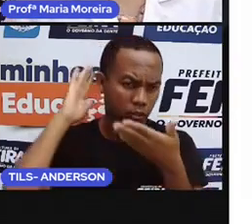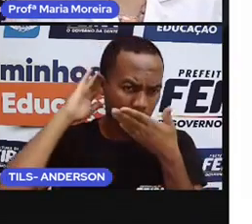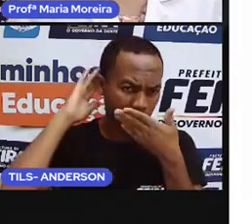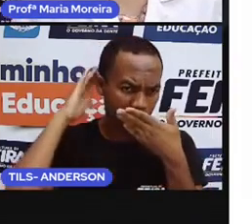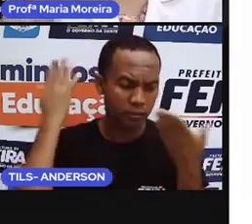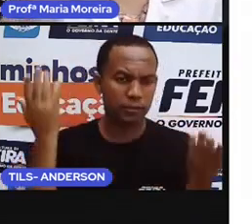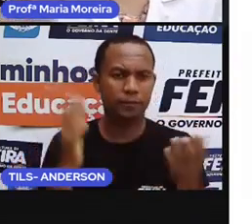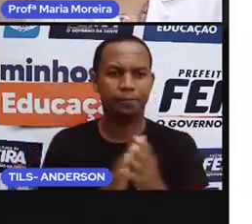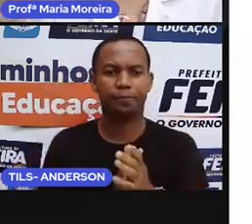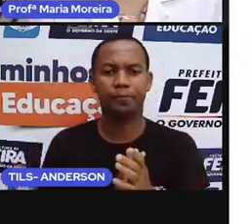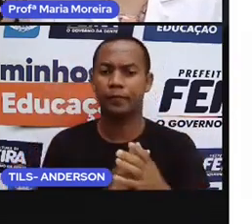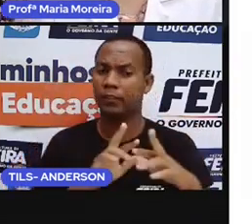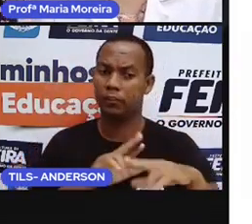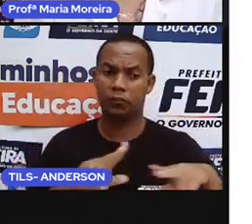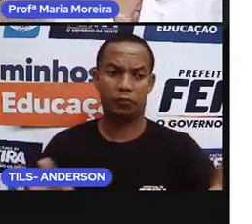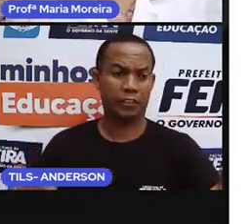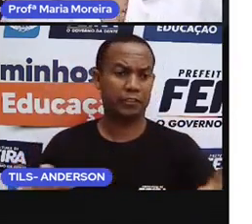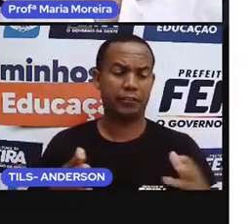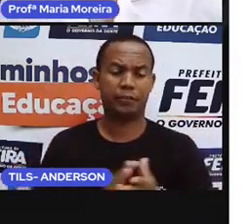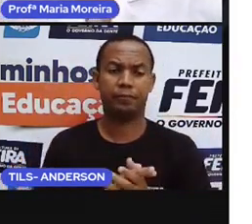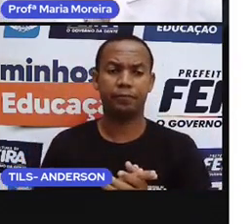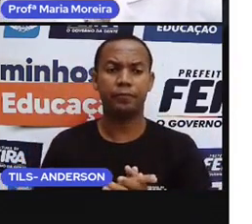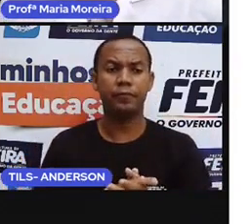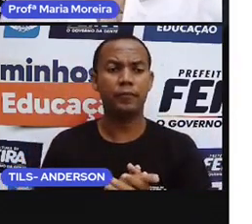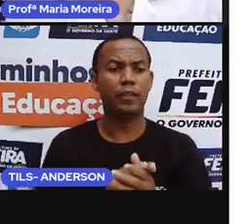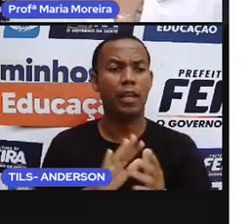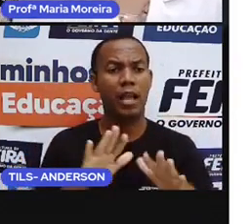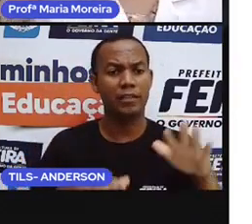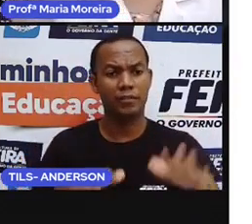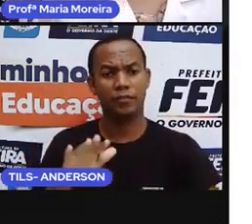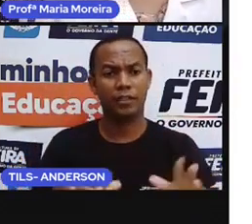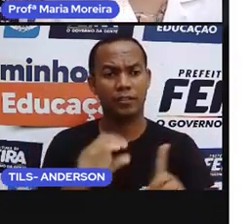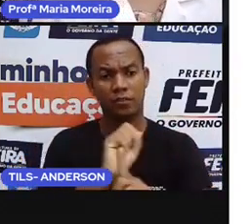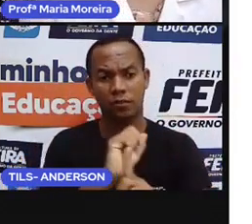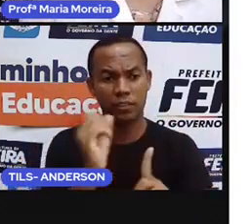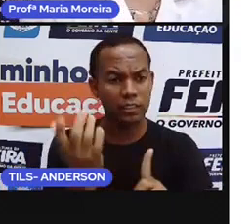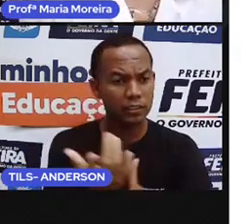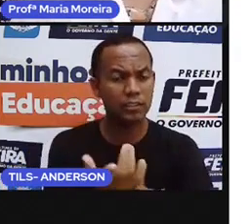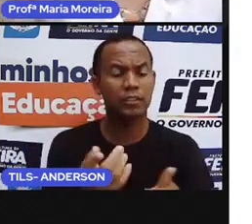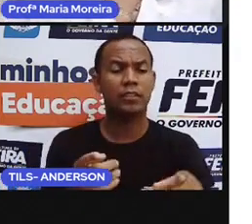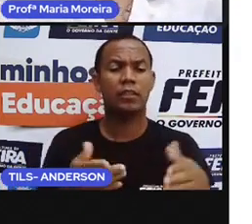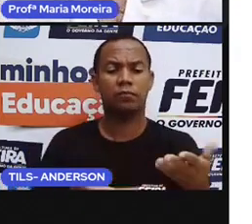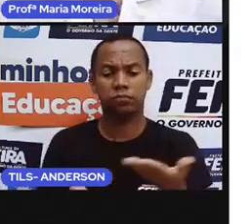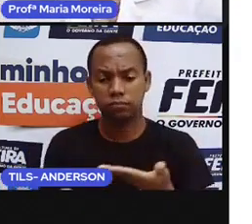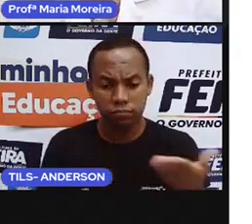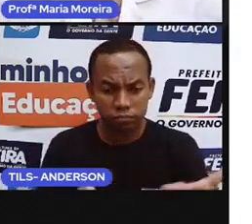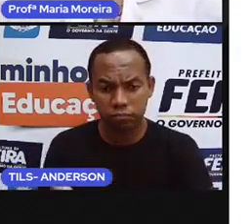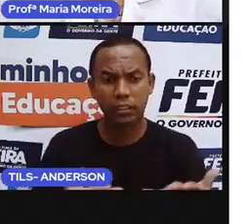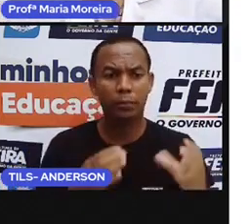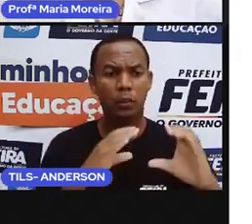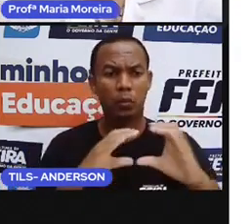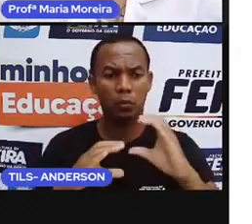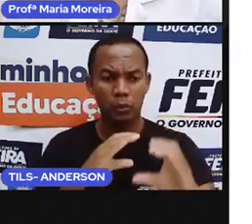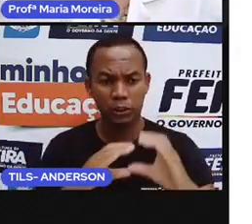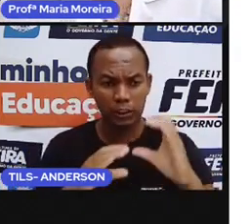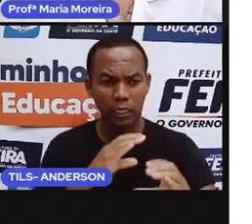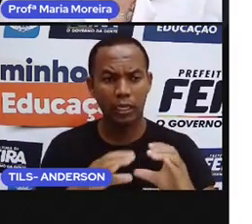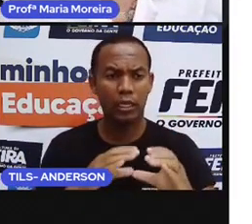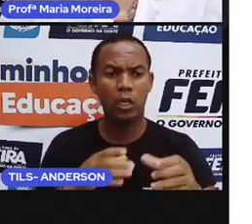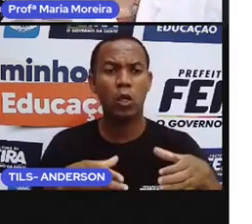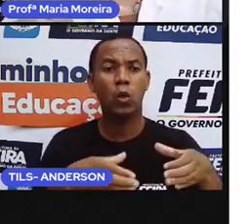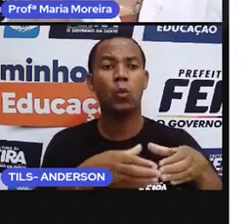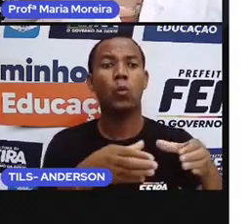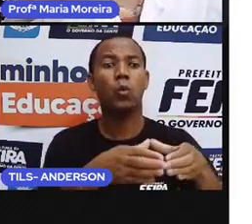dia indígena para várias coisas? Tanto na socialização, como rituais religiosos, para se comunicar com outras